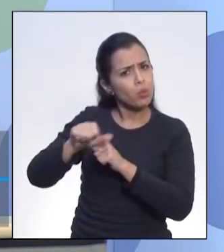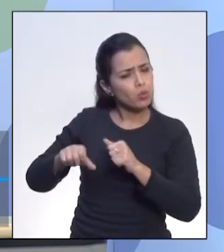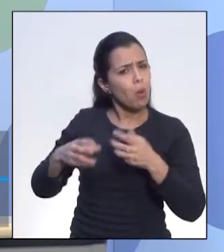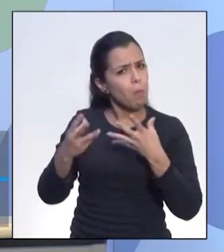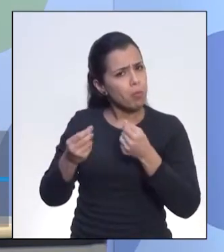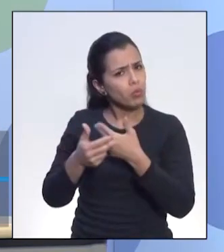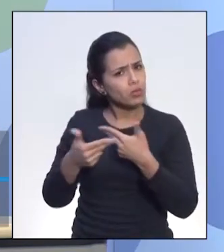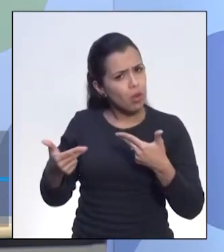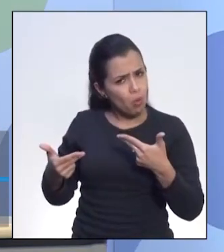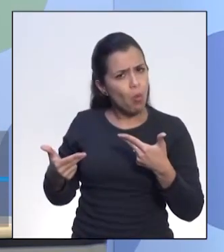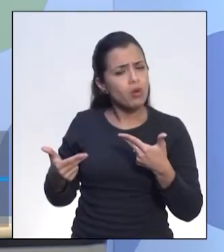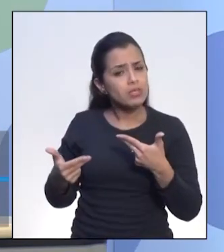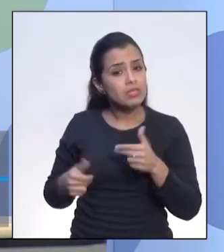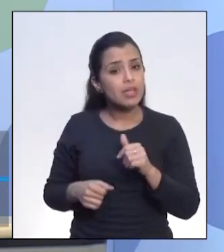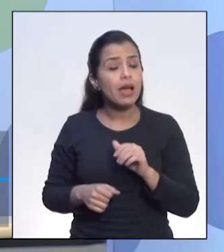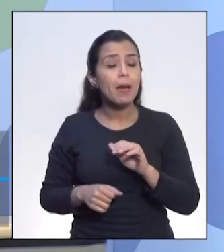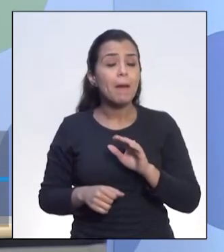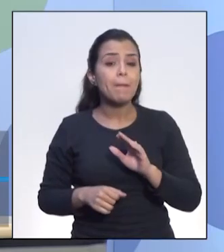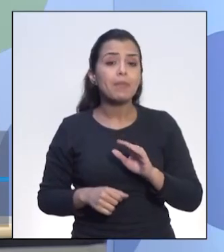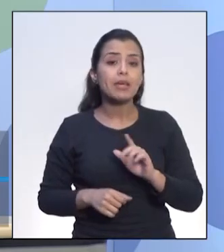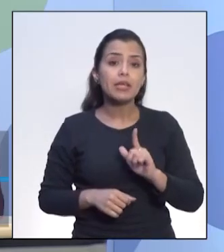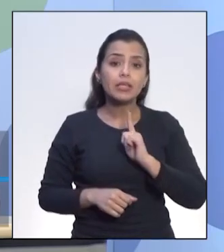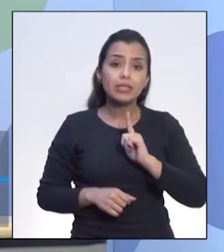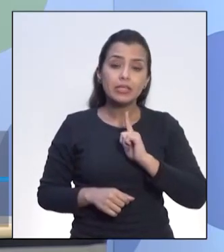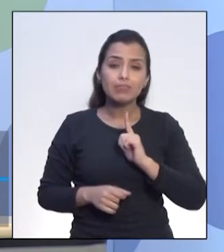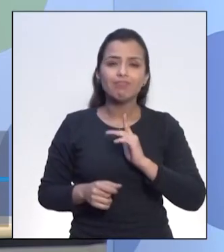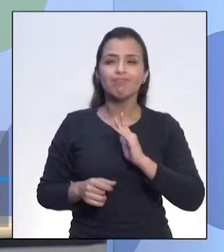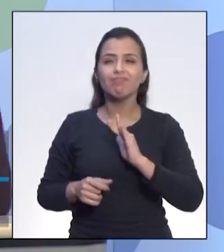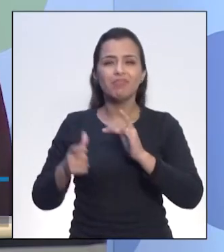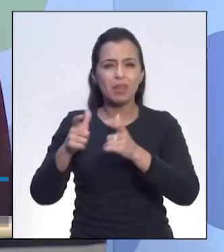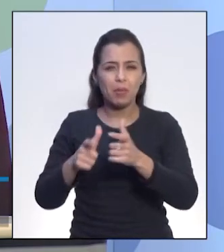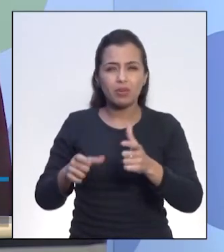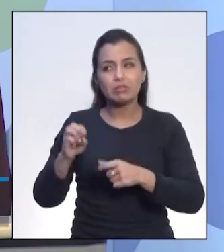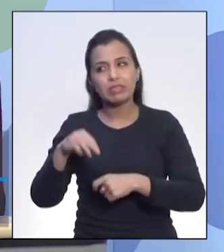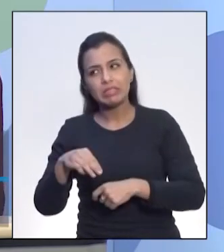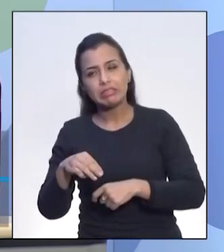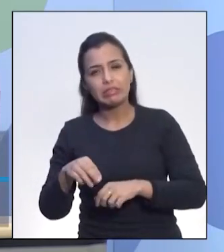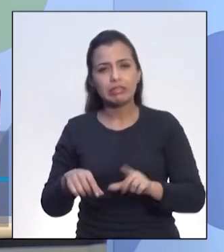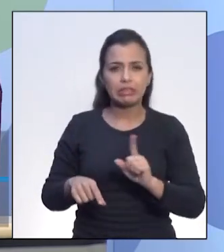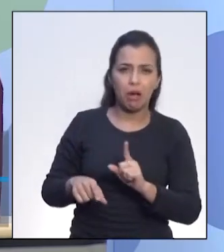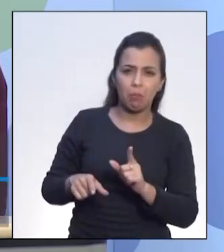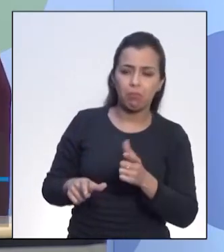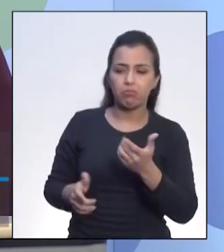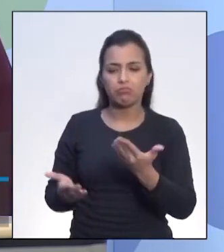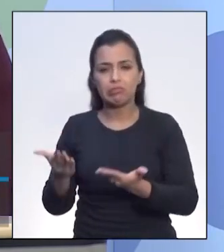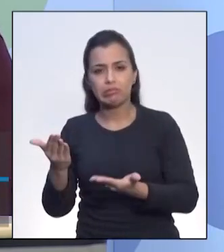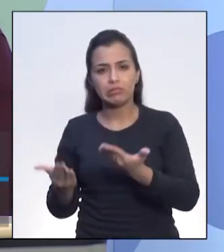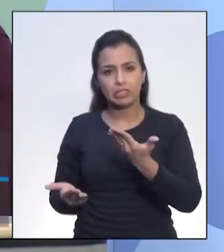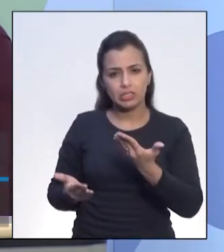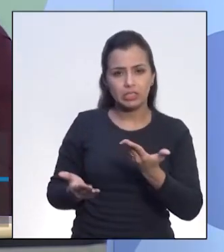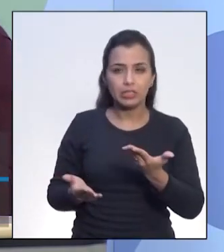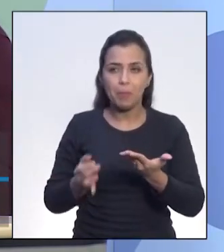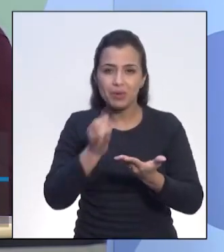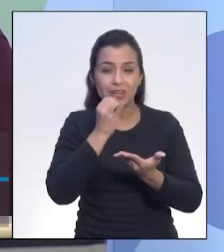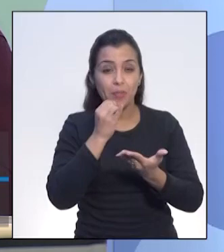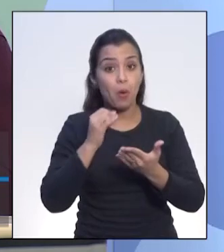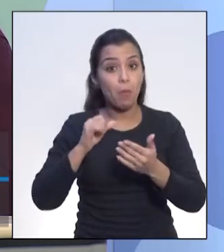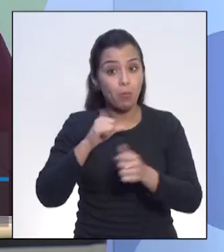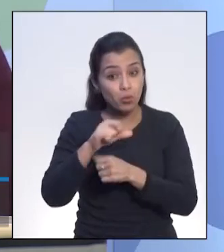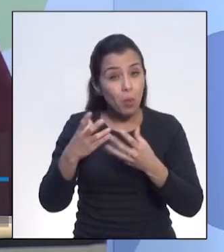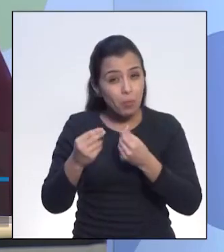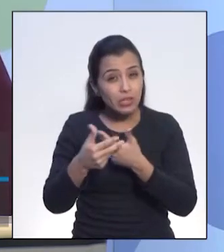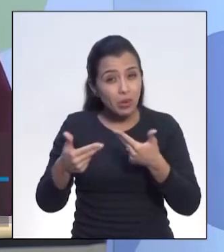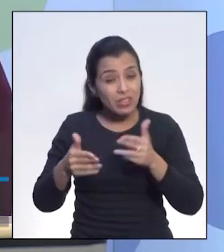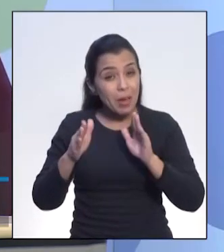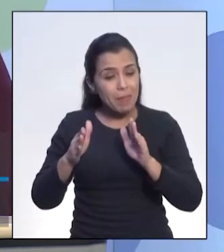era antes, ao que é hoje. E muitos alunos ficaram nesse sim e não. Né? Então, assim, mudou muita coisa, mas ainda não